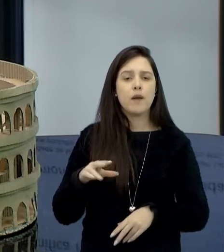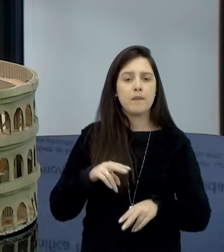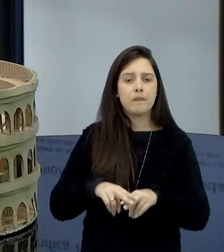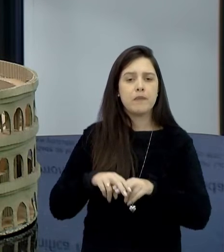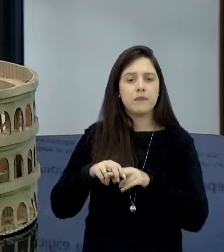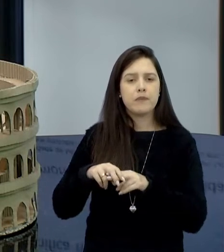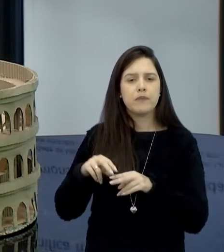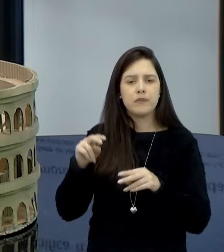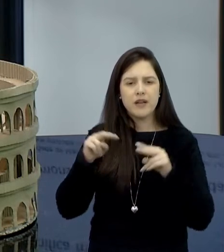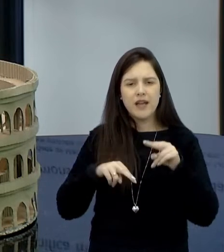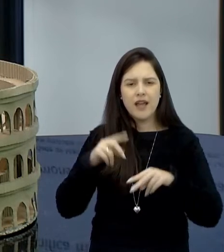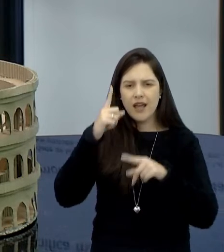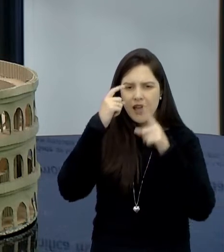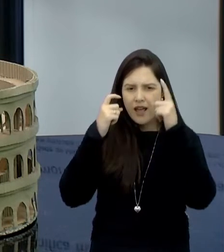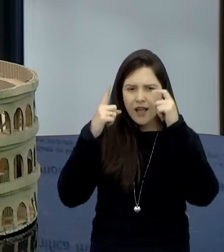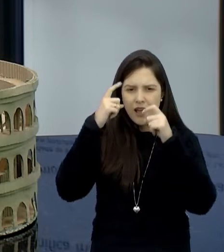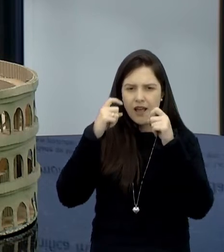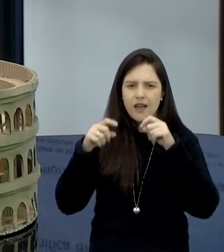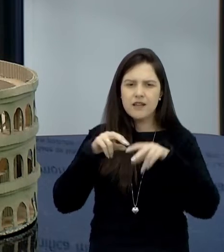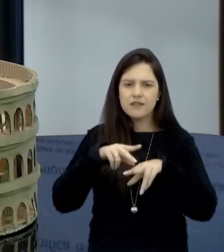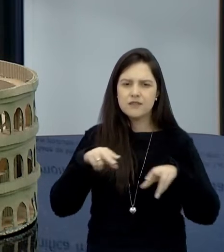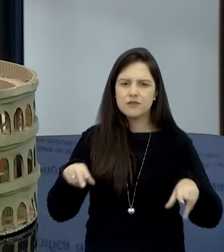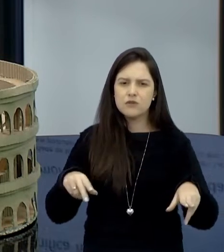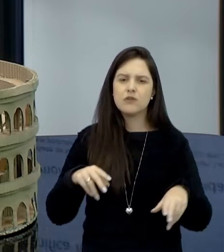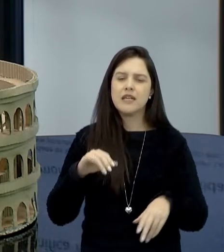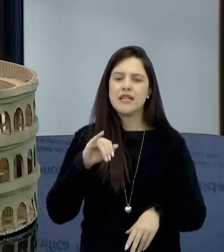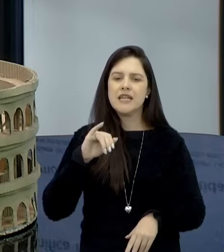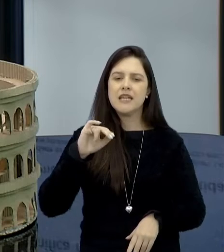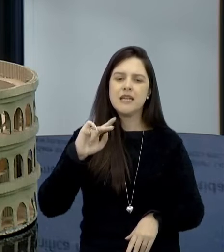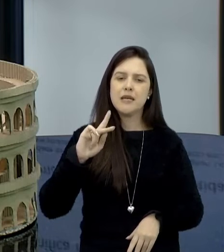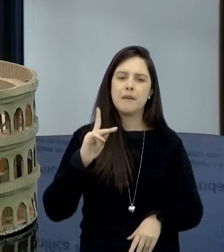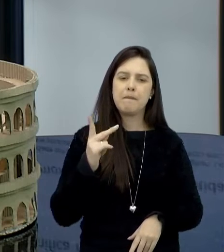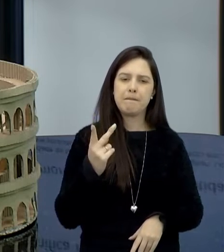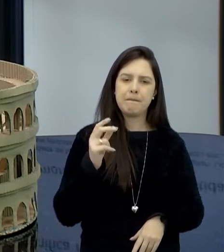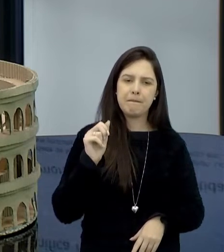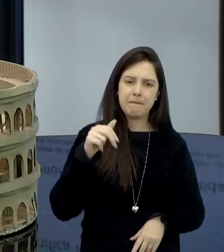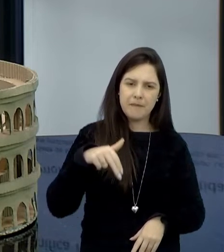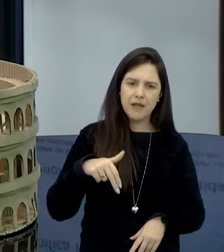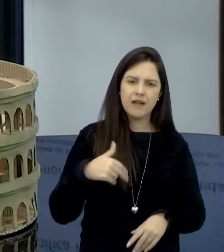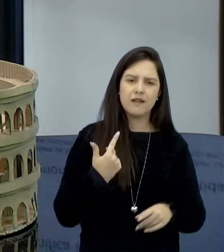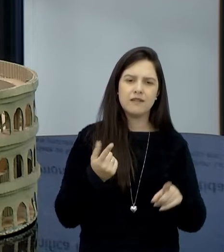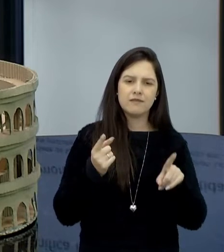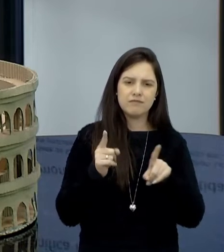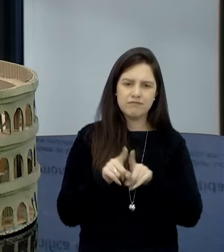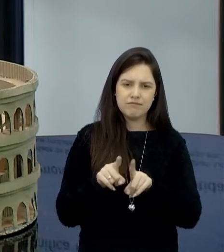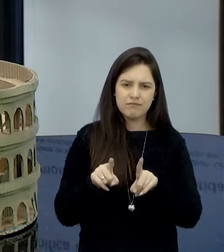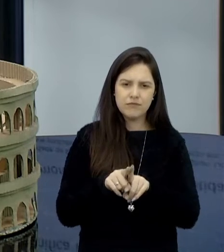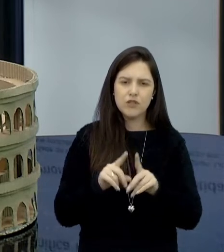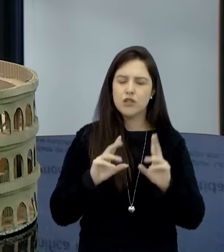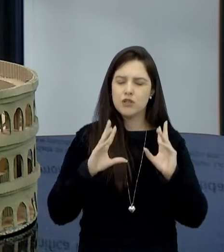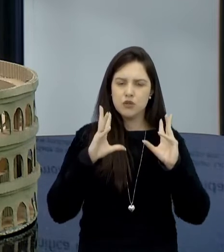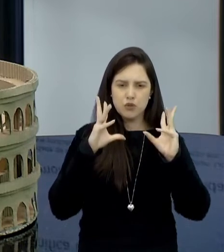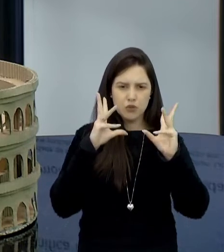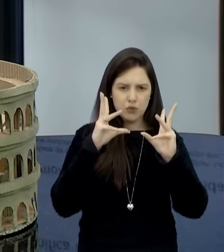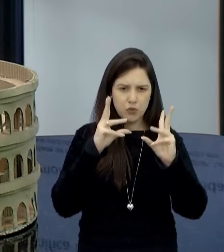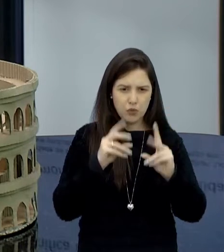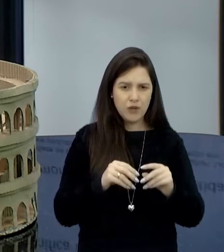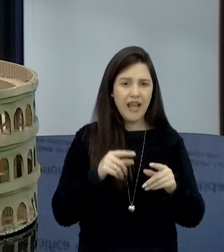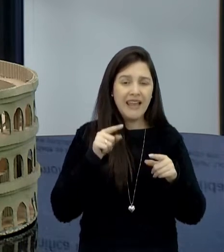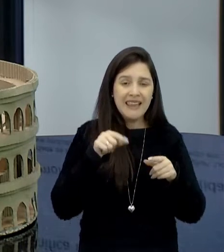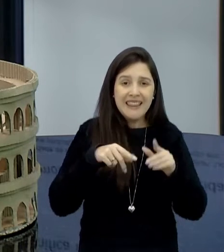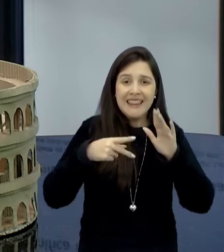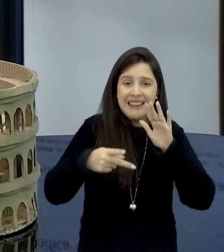é feito aí um grande acordo entre o IPHAN, isso tem legislação também, tudo que vai ser feito naquele